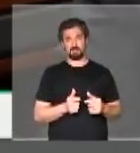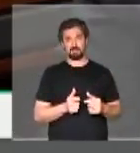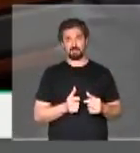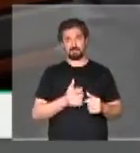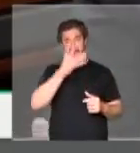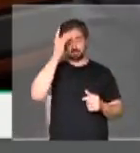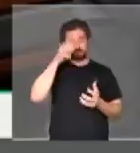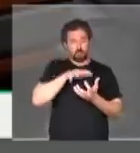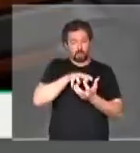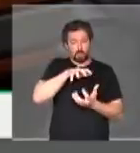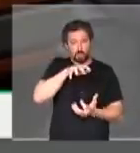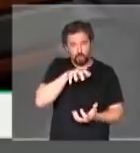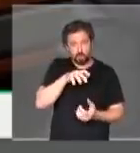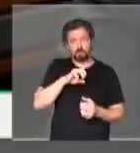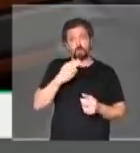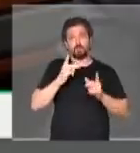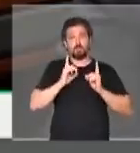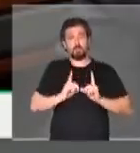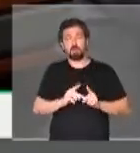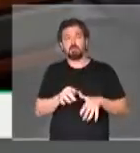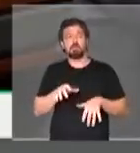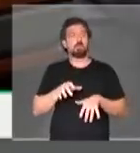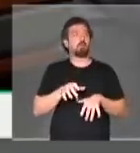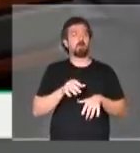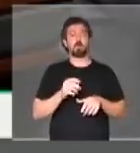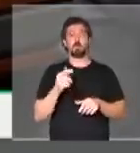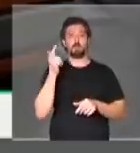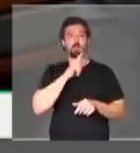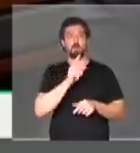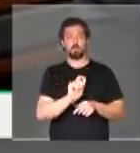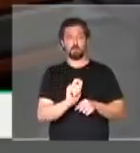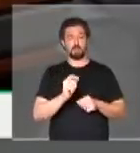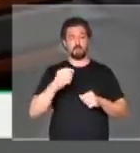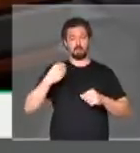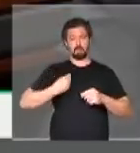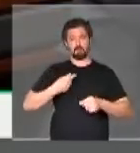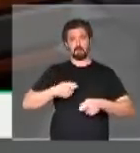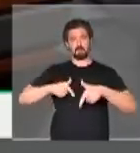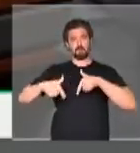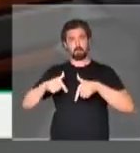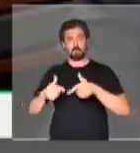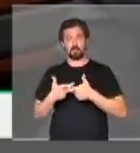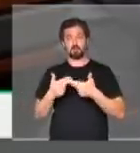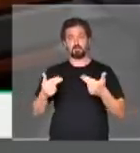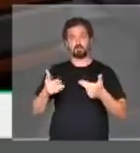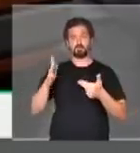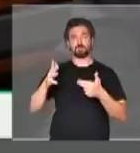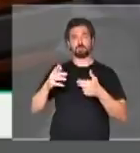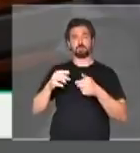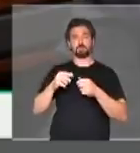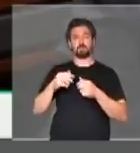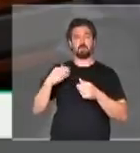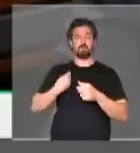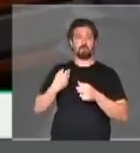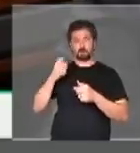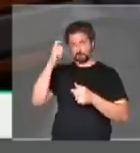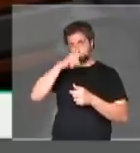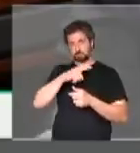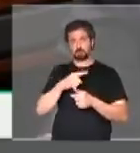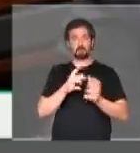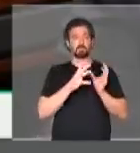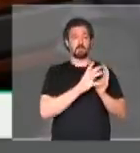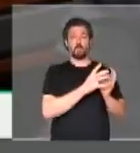um ente idoso ou com alguma deficiência não tinha condições de se sustentar já na terceira idade,